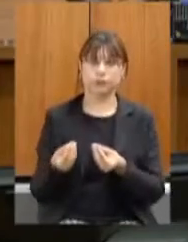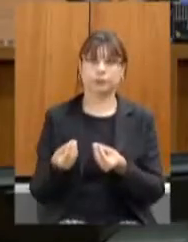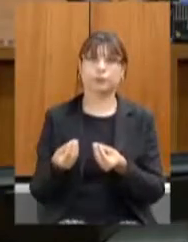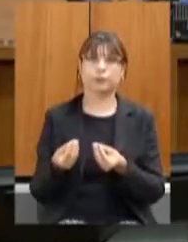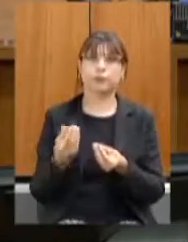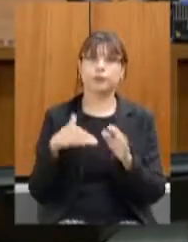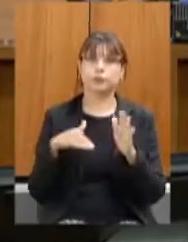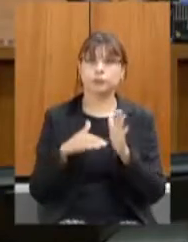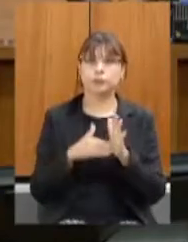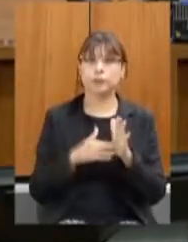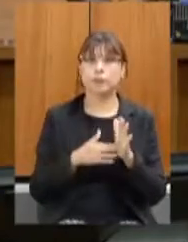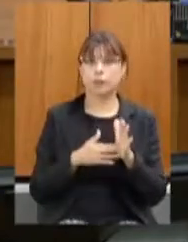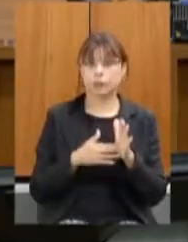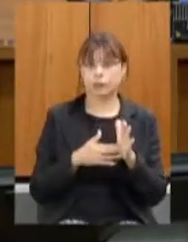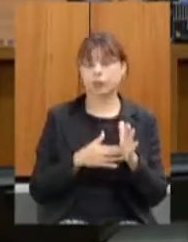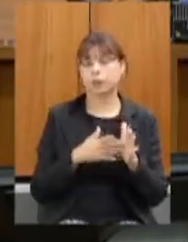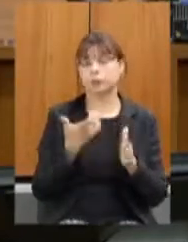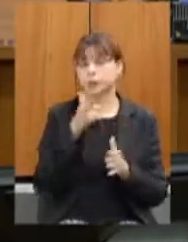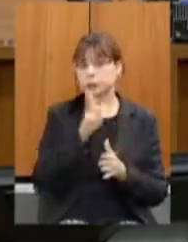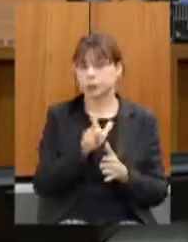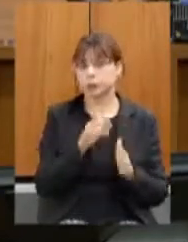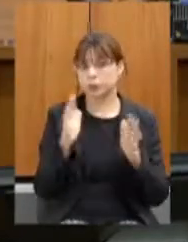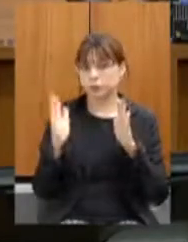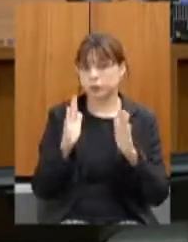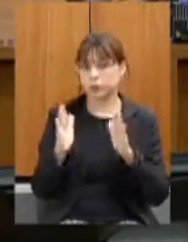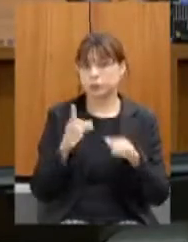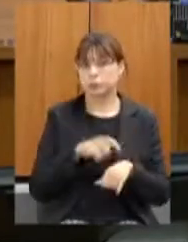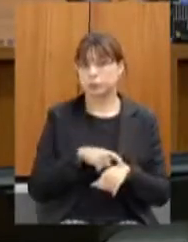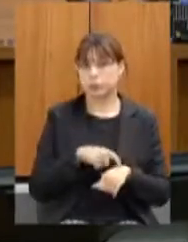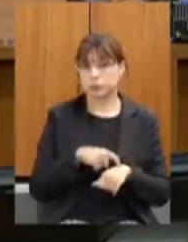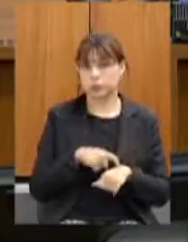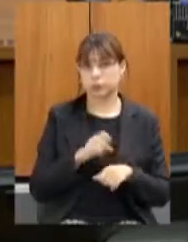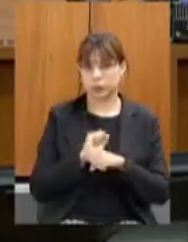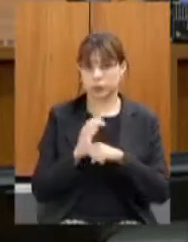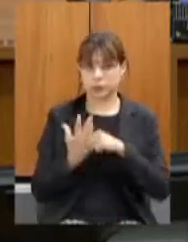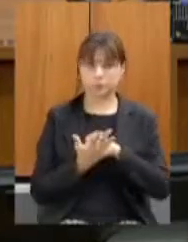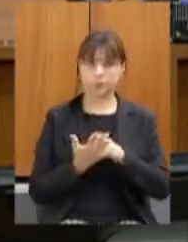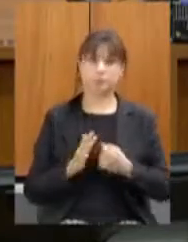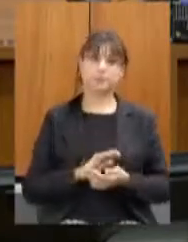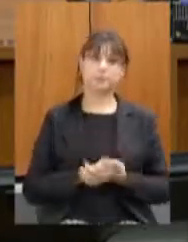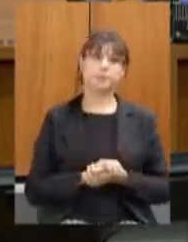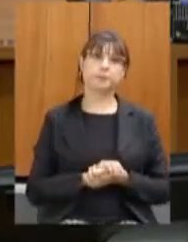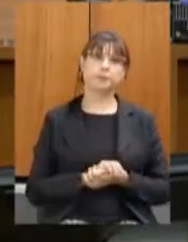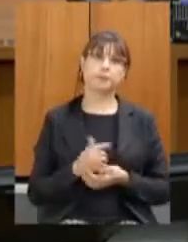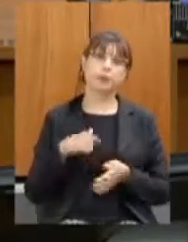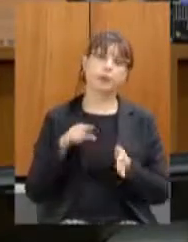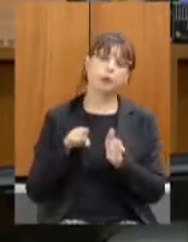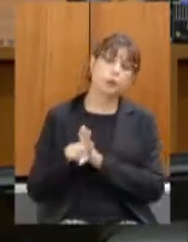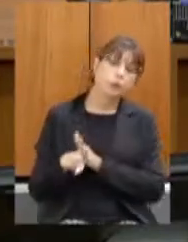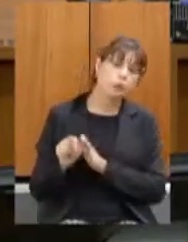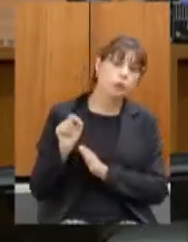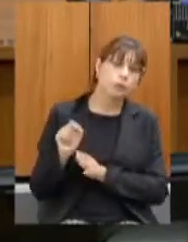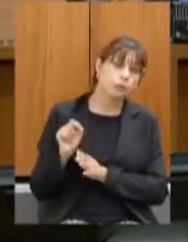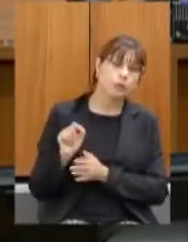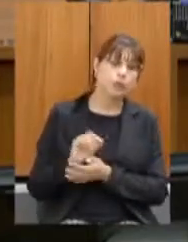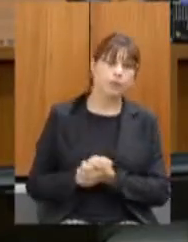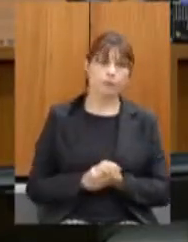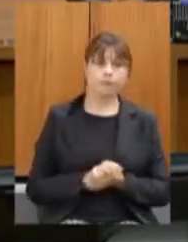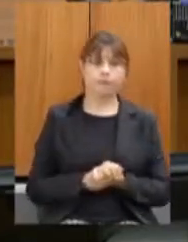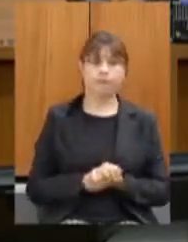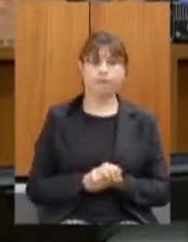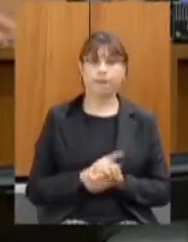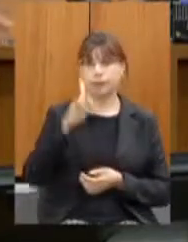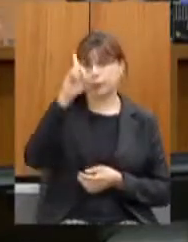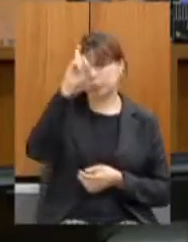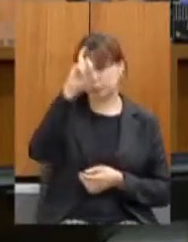adquiridos no decorrer da pandemia e a pergunta refere-se ao